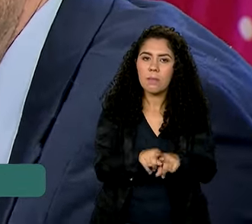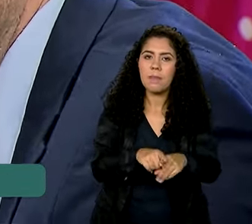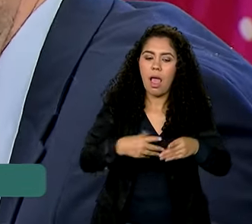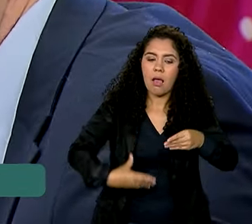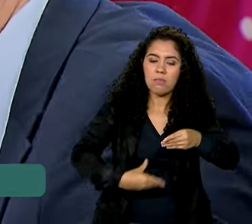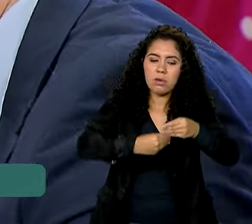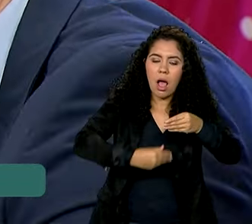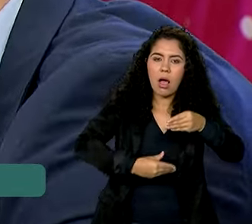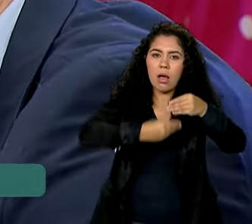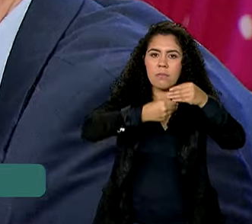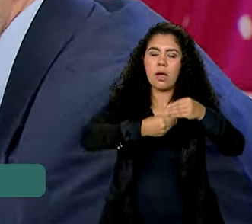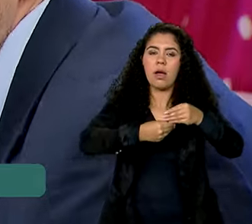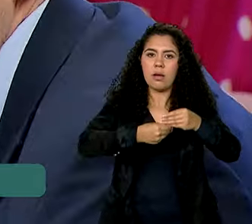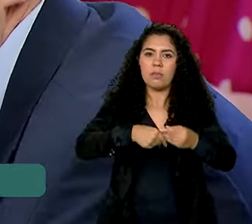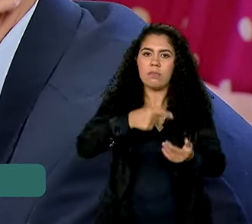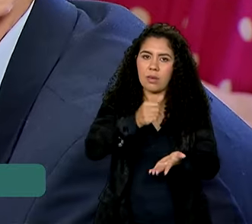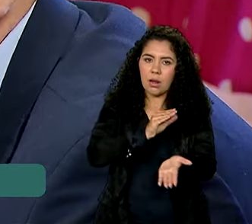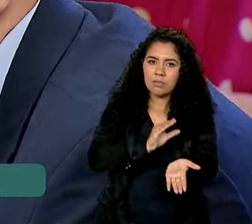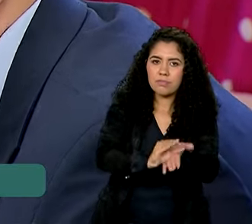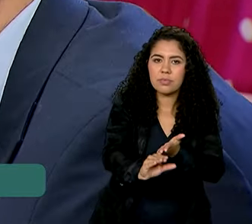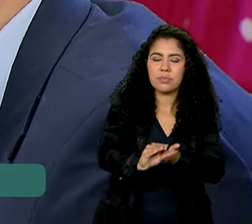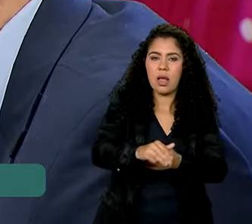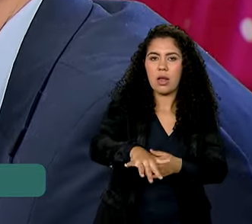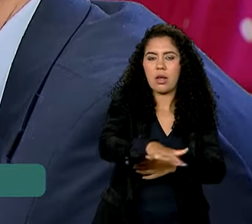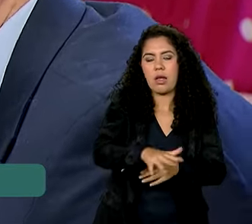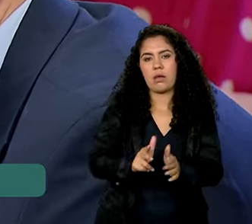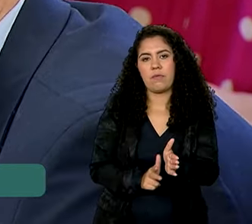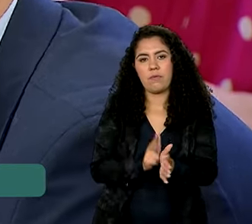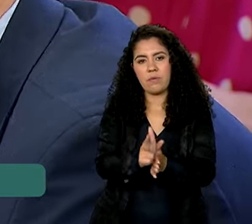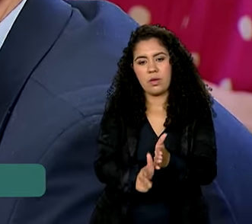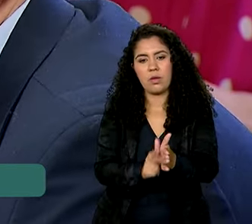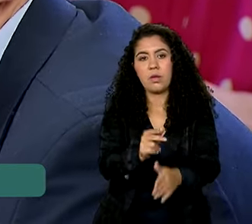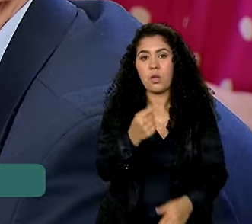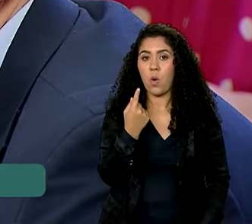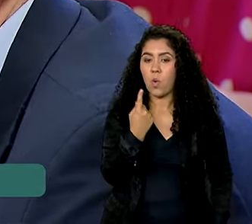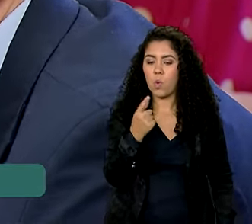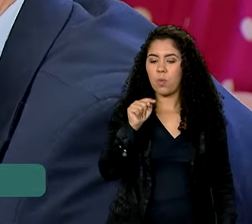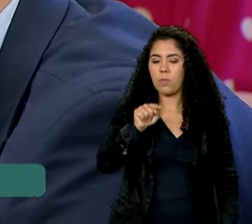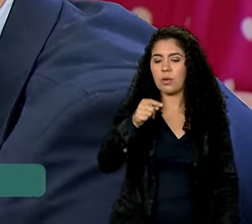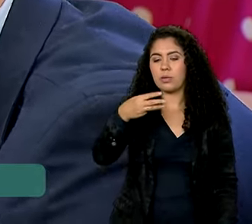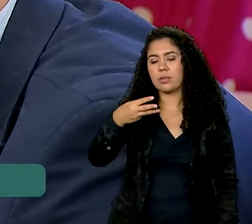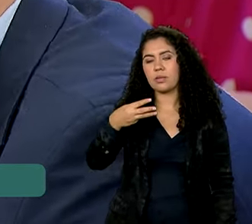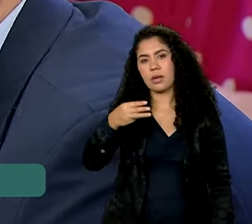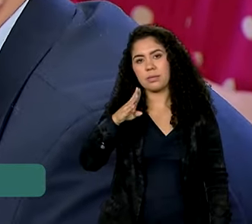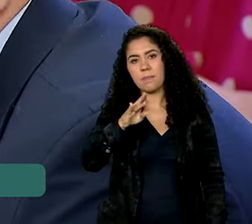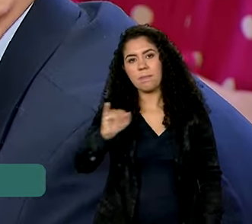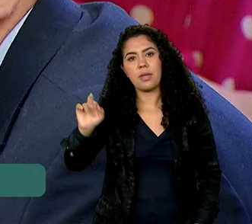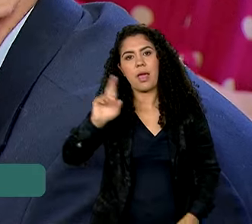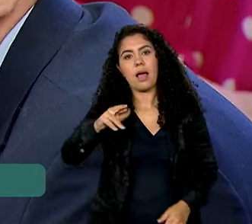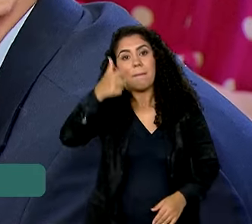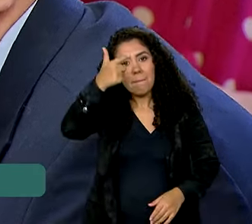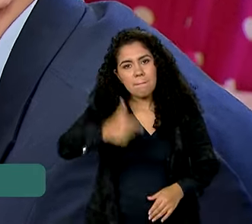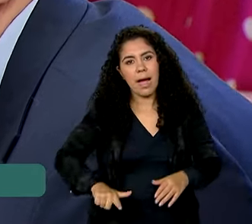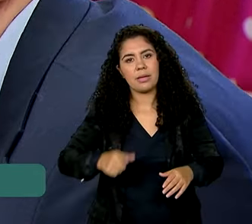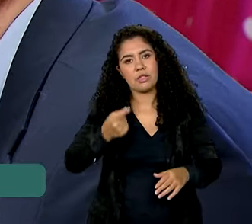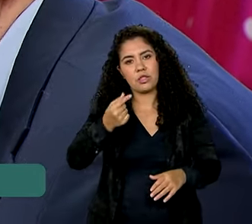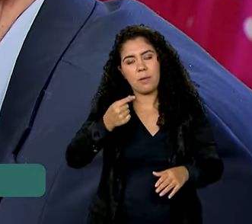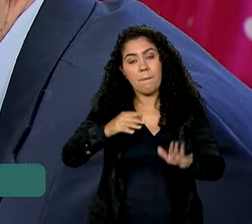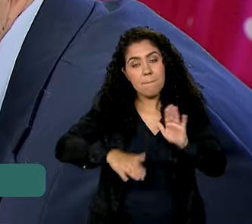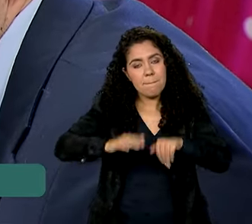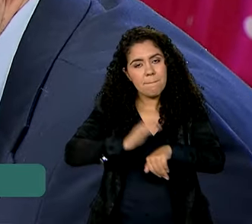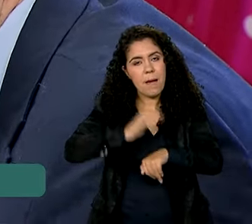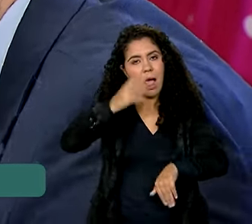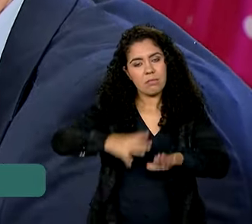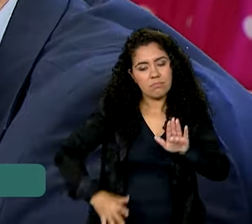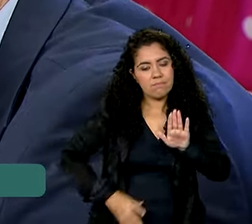para serem reinvestidos no setor de ferrovias. 1,3 bilhão de recursos adicionais. Isso é um